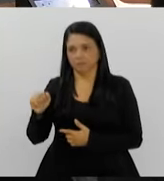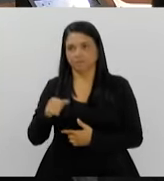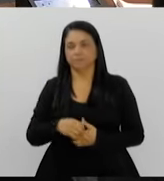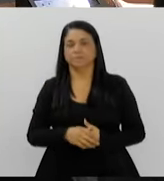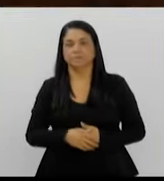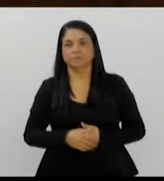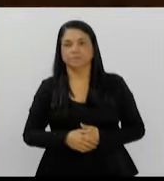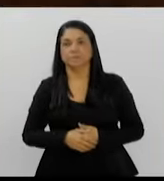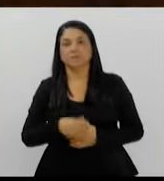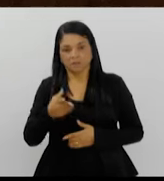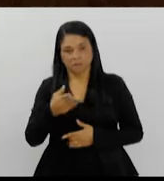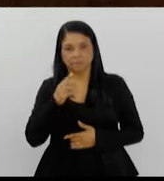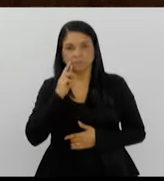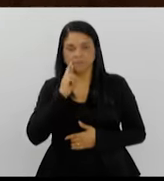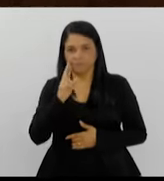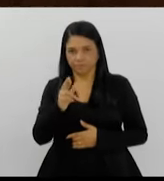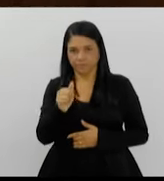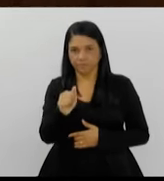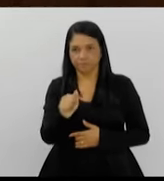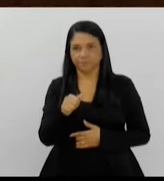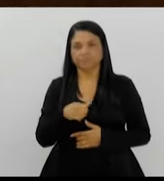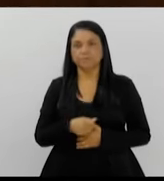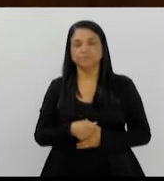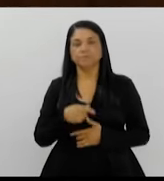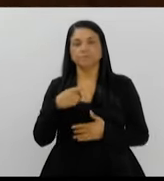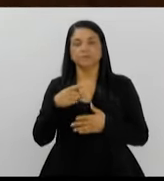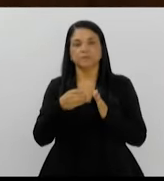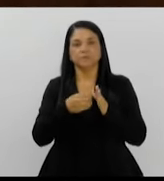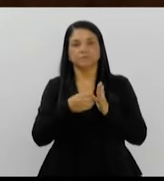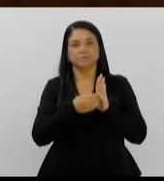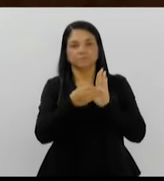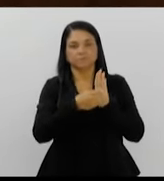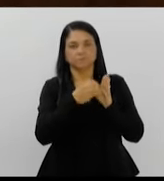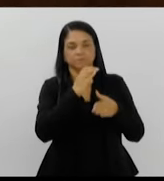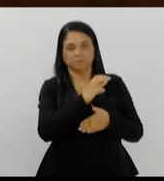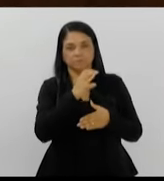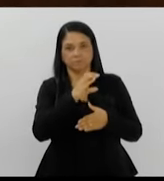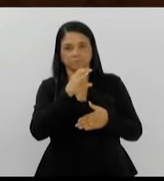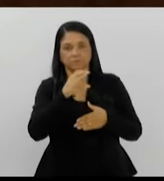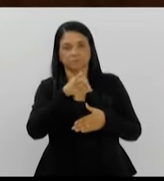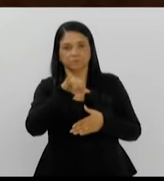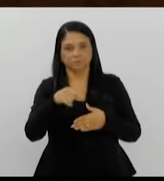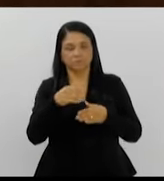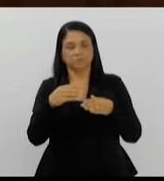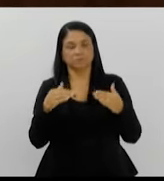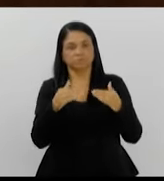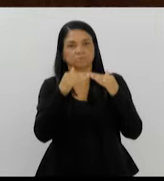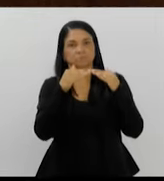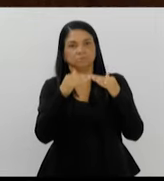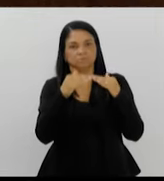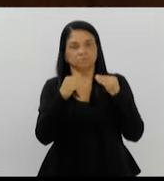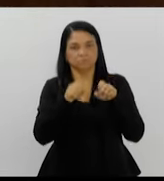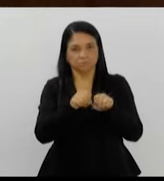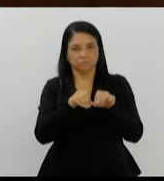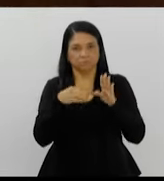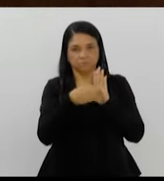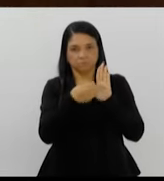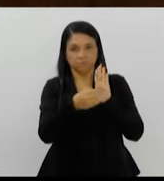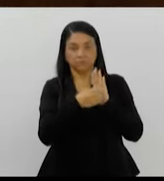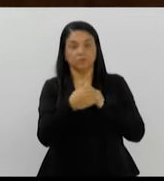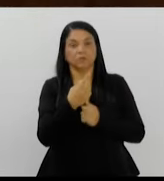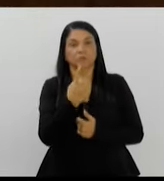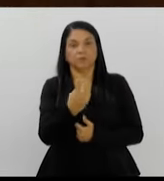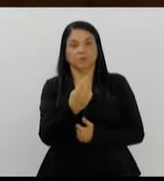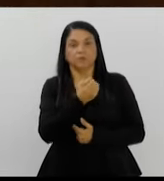favor senhor presidente parecer da ccj as emendas de plenário é favorável as emendas número 3 11 e